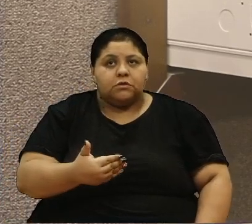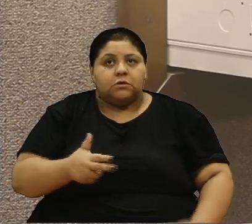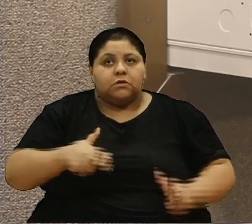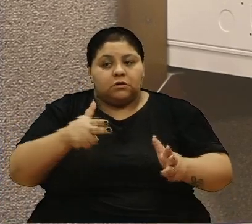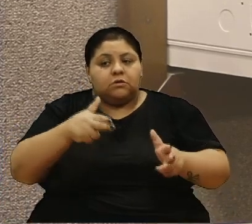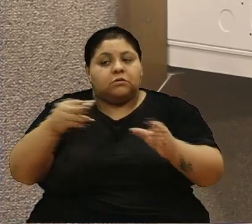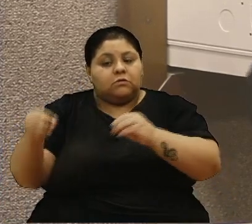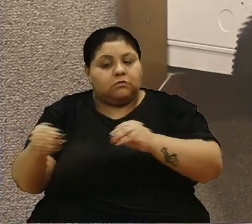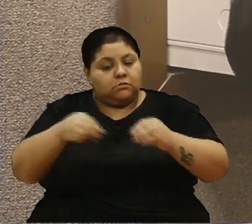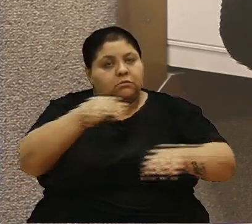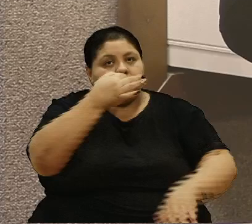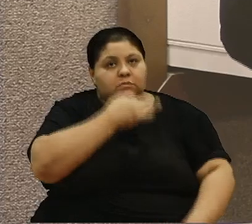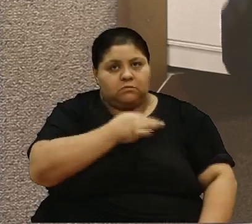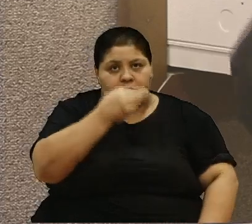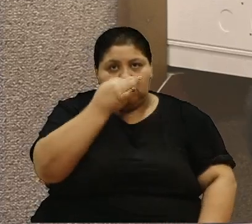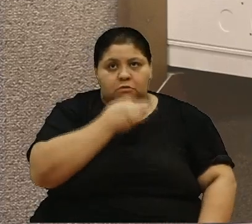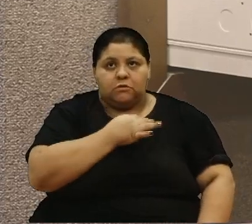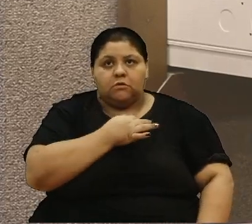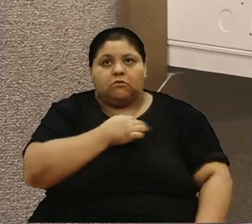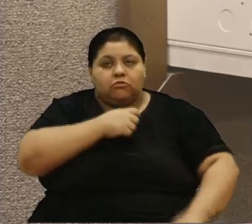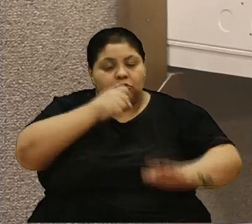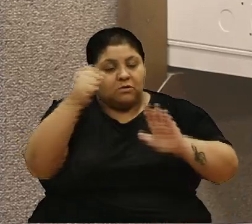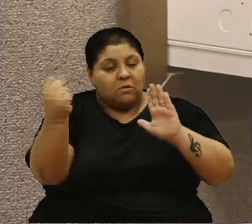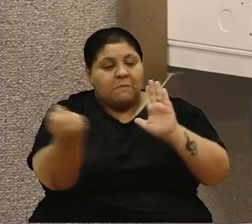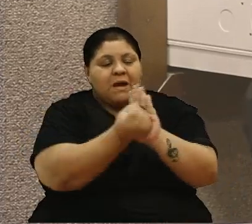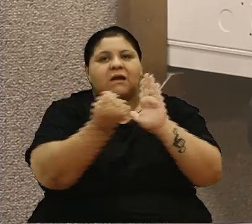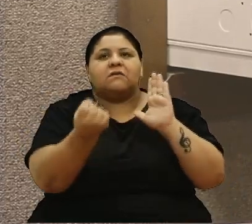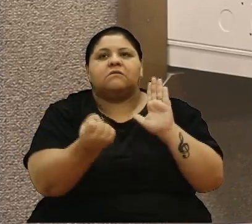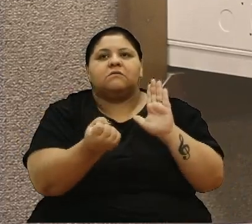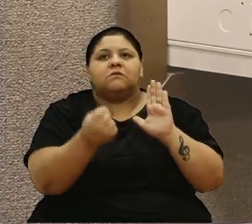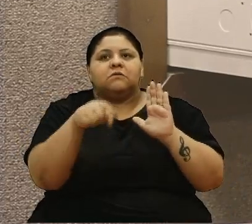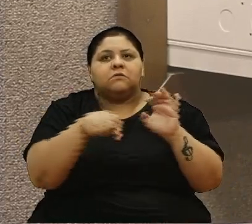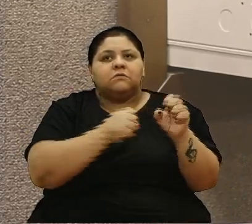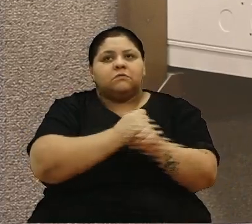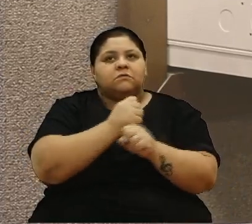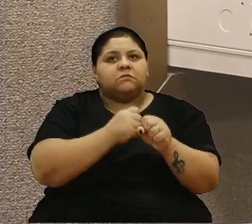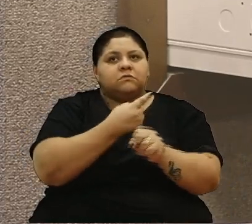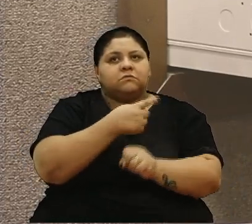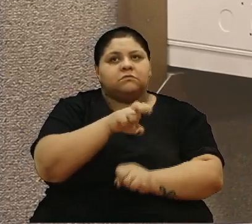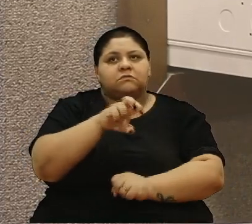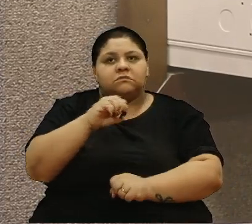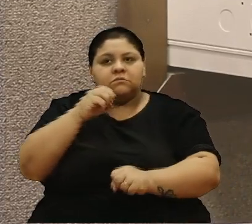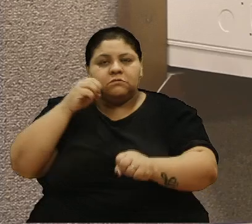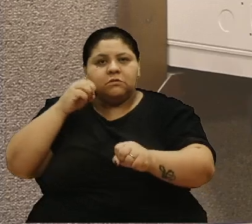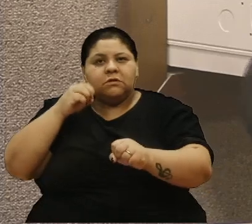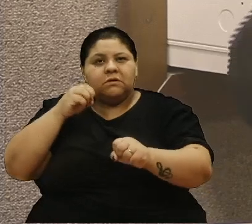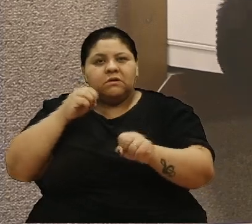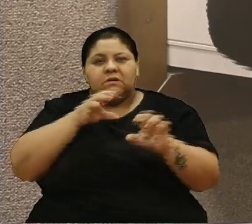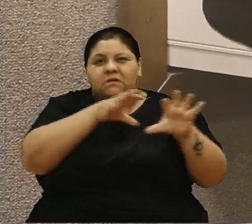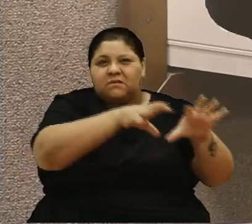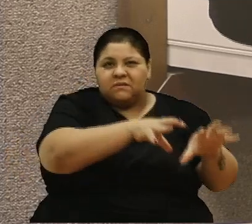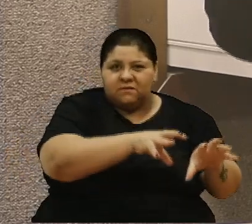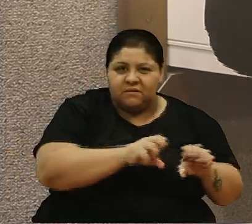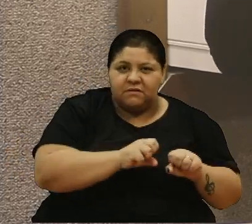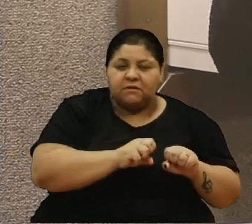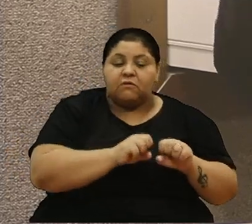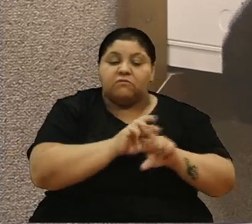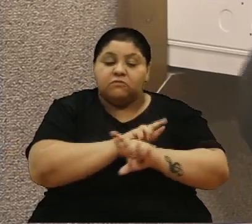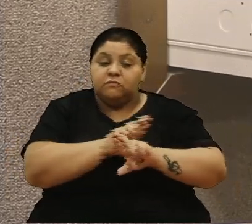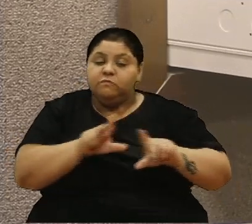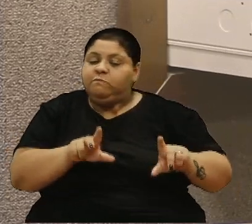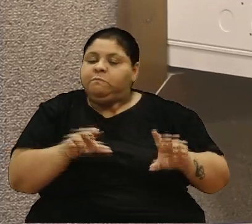para Caxias será um marco nesse ano dos 150 anos da colonização. Vai ser um